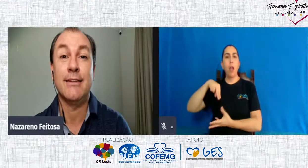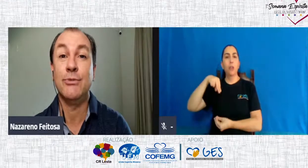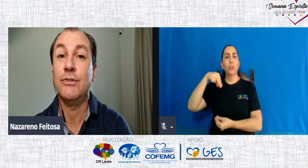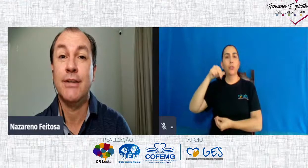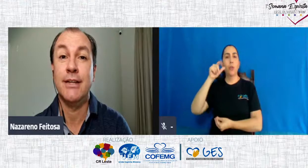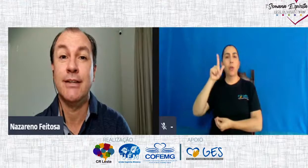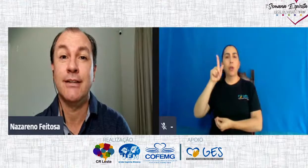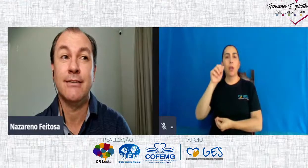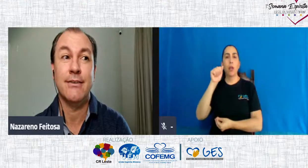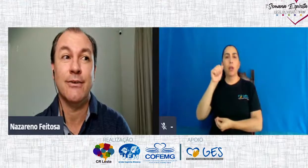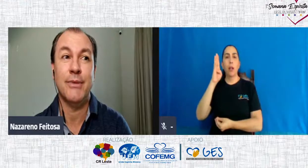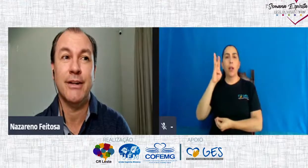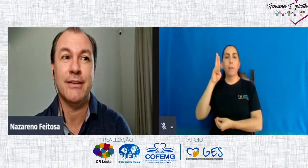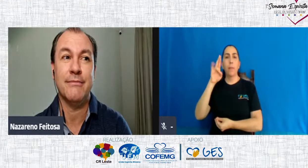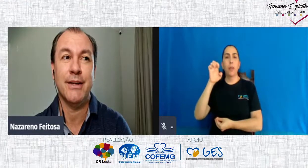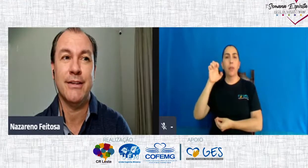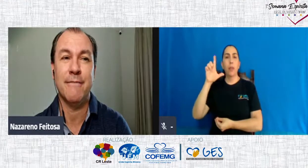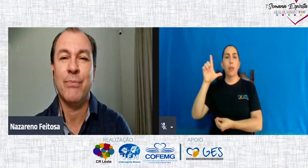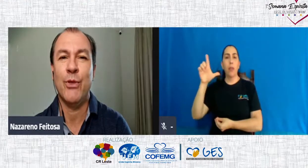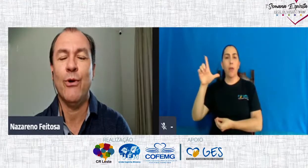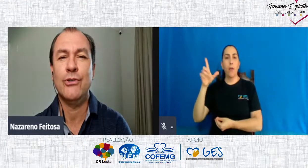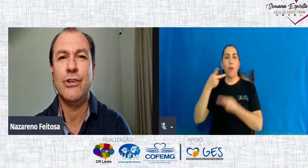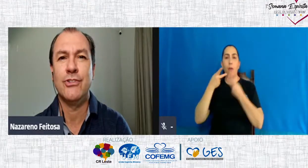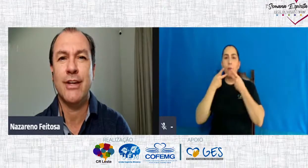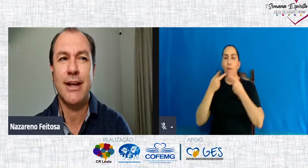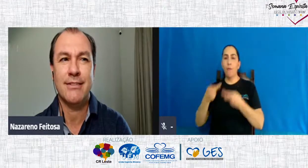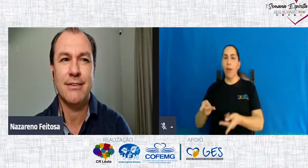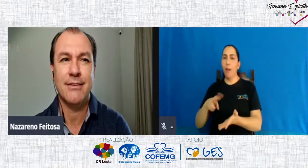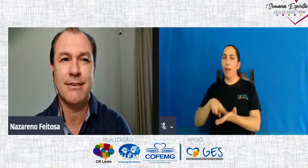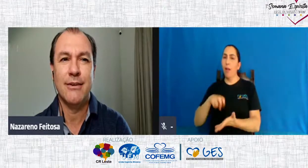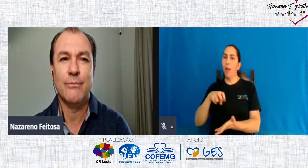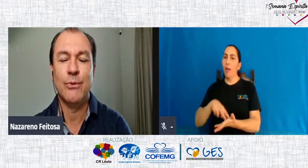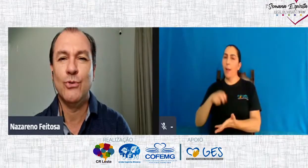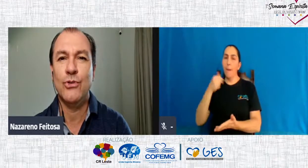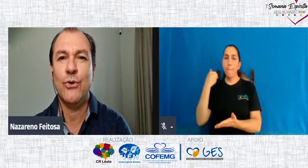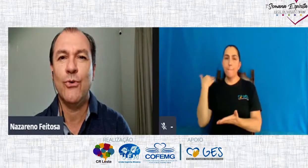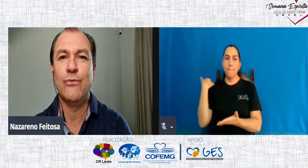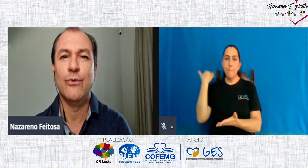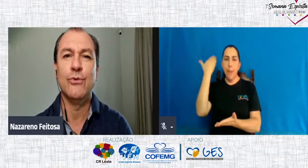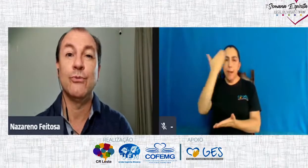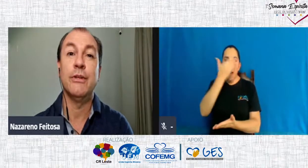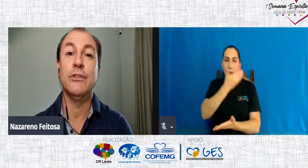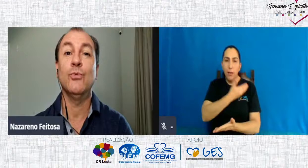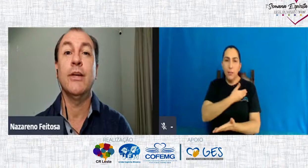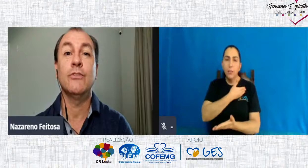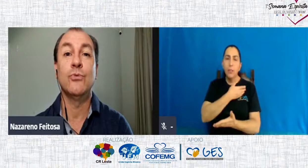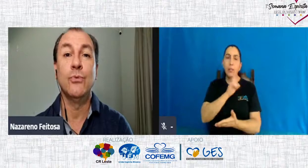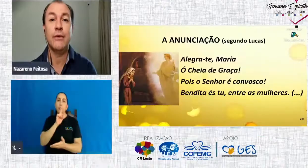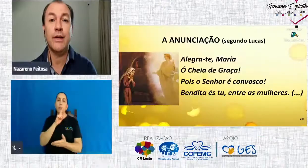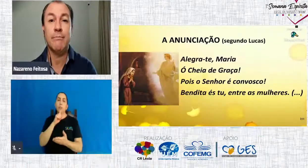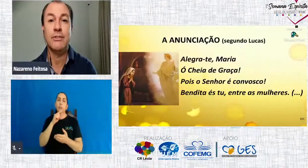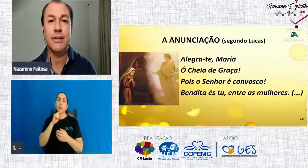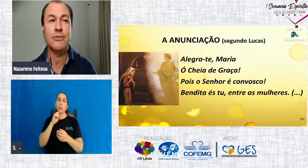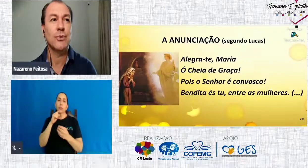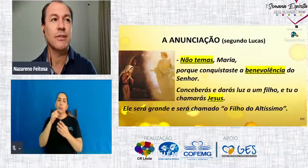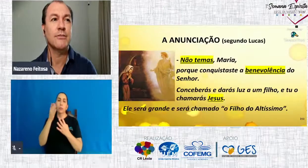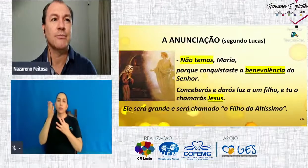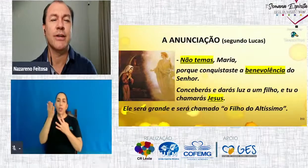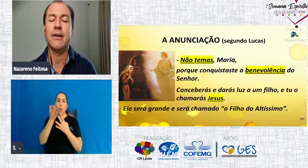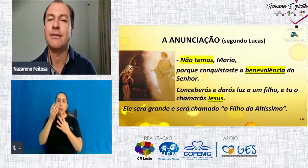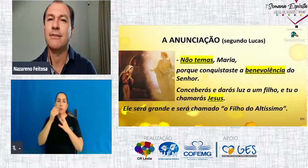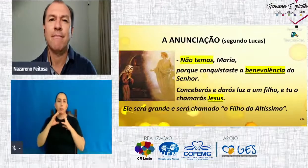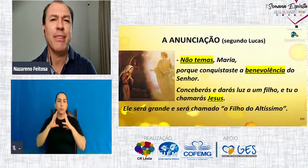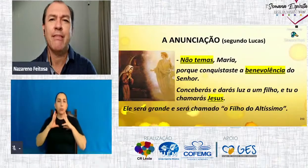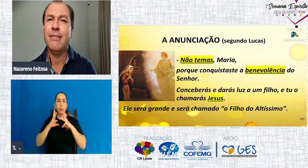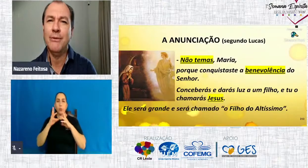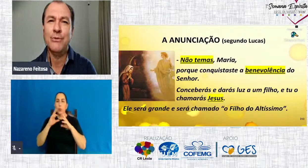alegre-te, é motivo de alegria, Maria, ó cheia de graça, pois o Senhor convosco, bendito és tu, bendito és tu entre